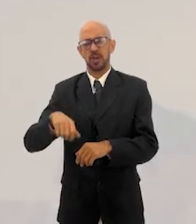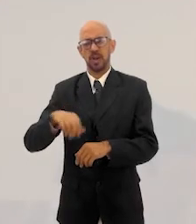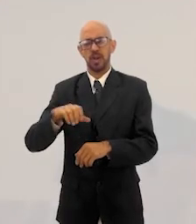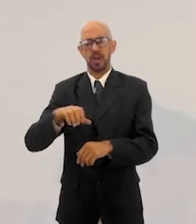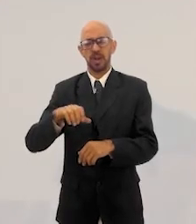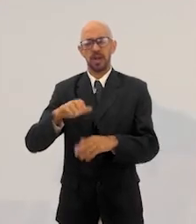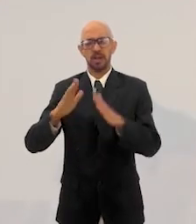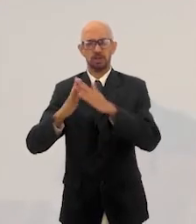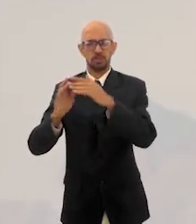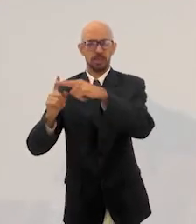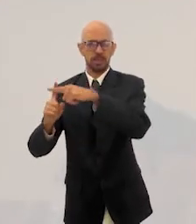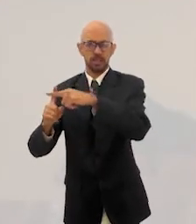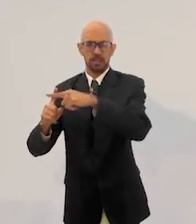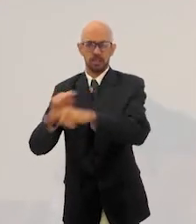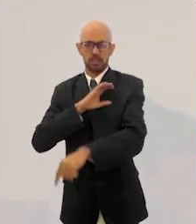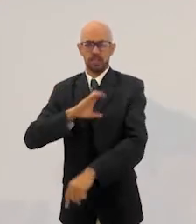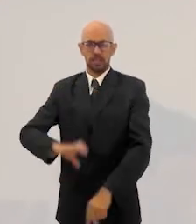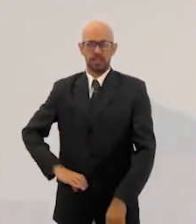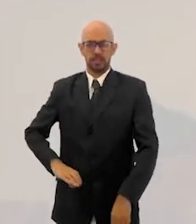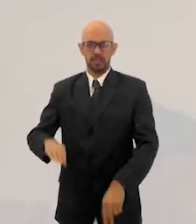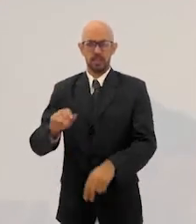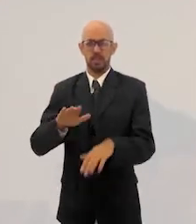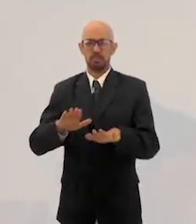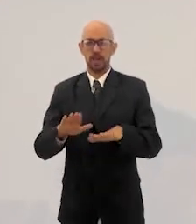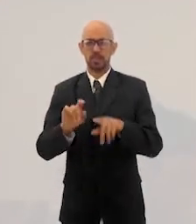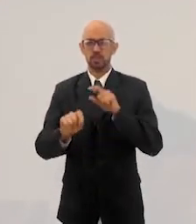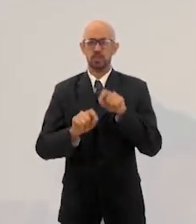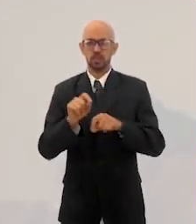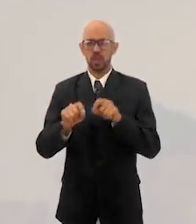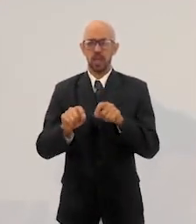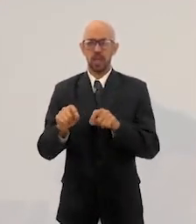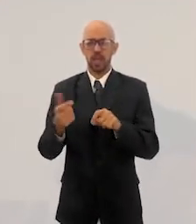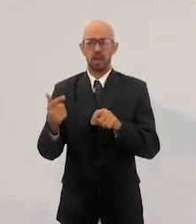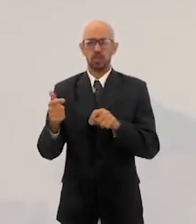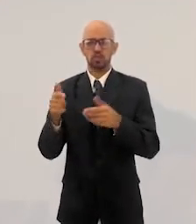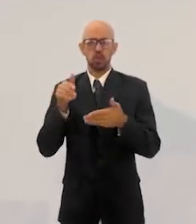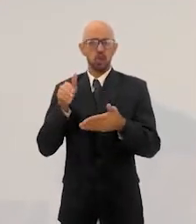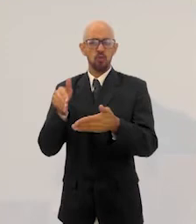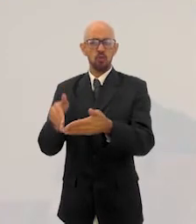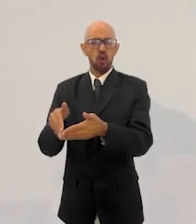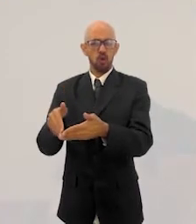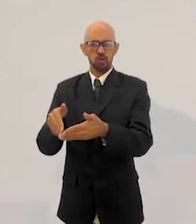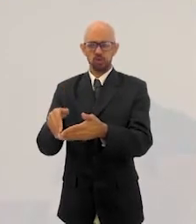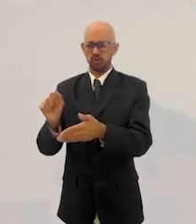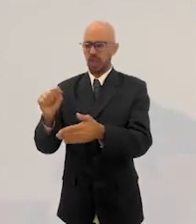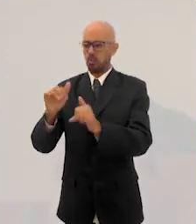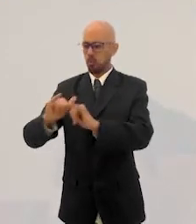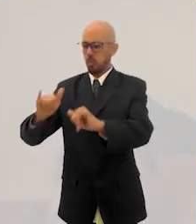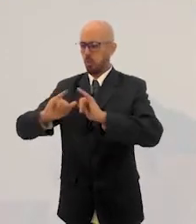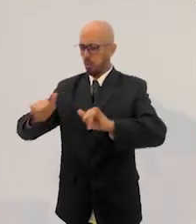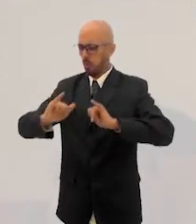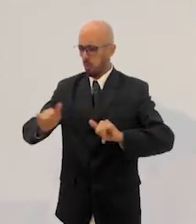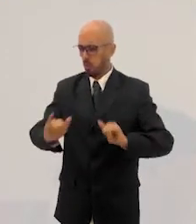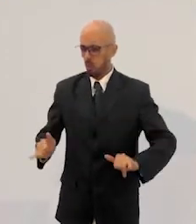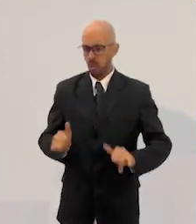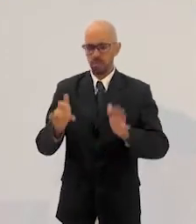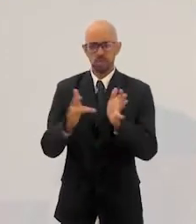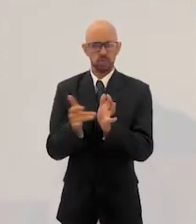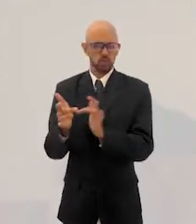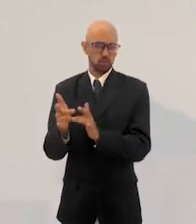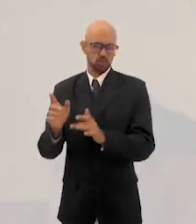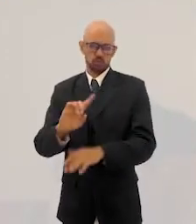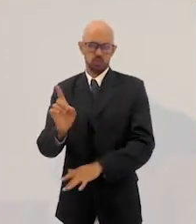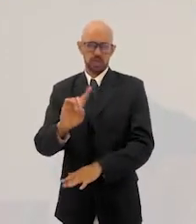dos cristãos. Só que ela era aquela pessoa seguinte, ela não tinha o foco de evangelizar ninguém, né?